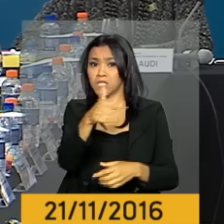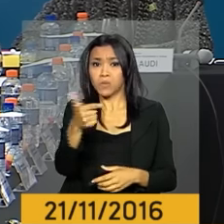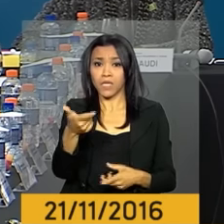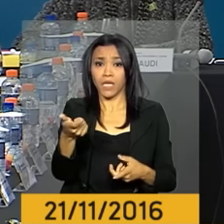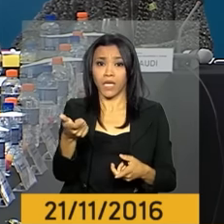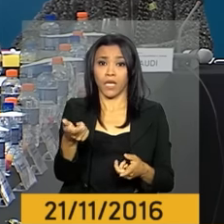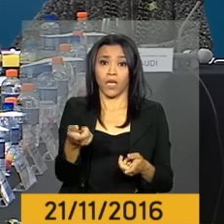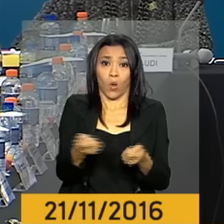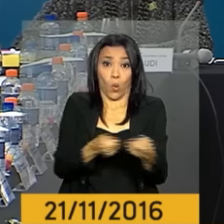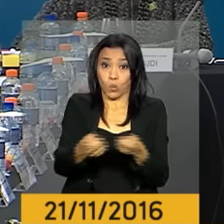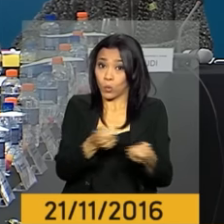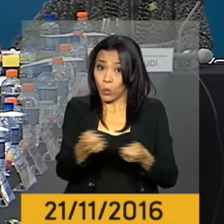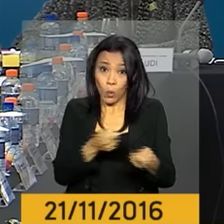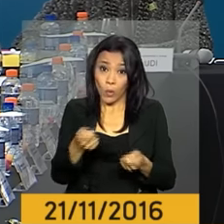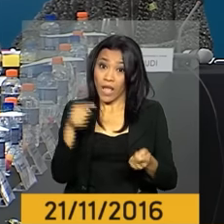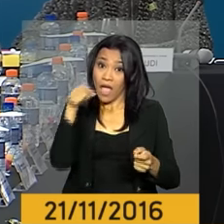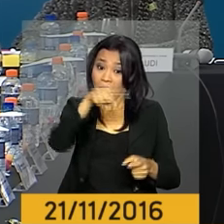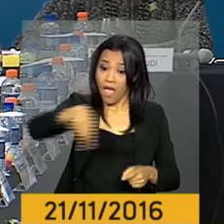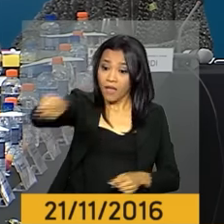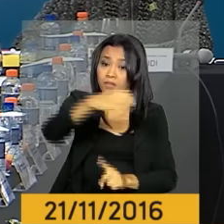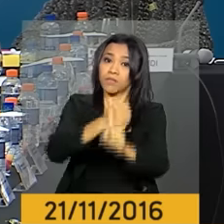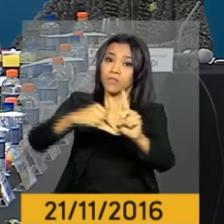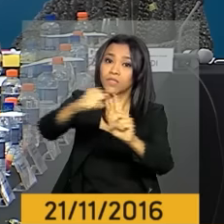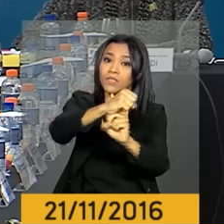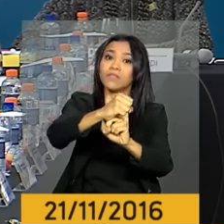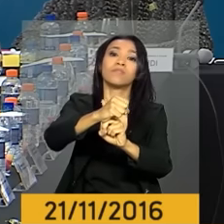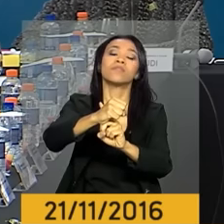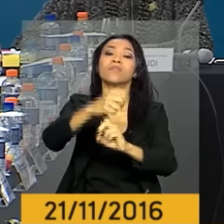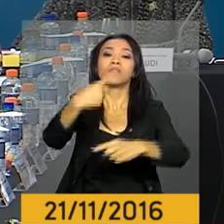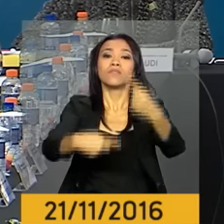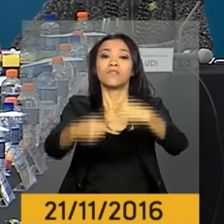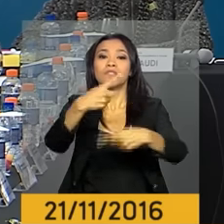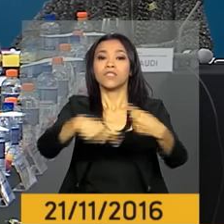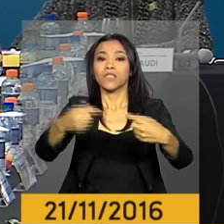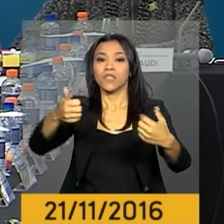gastos, essas políticas seriam postas em xeque.